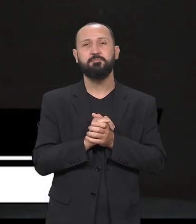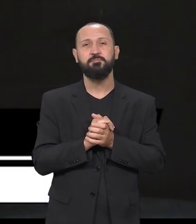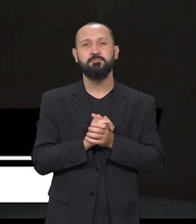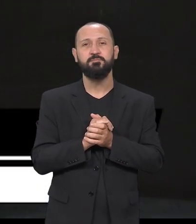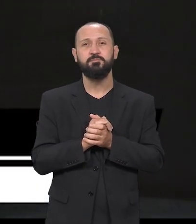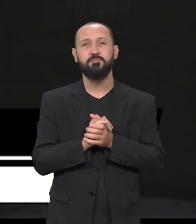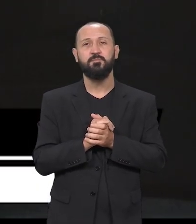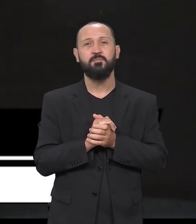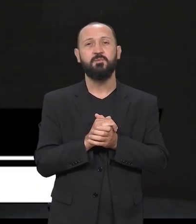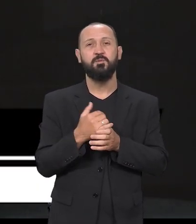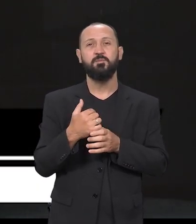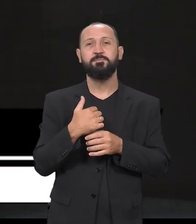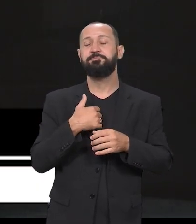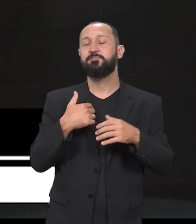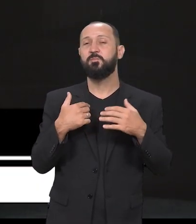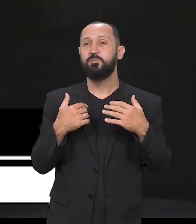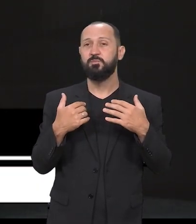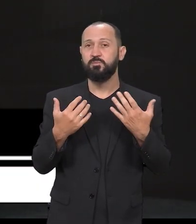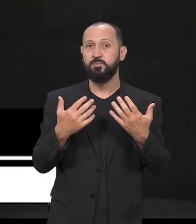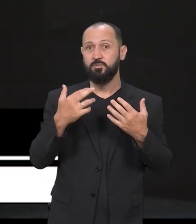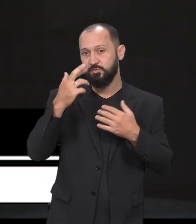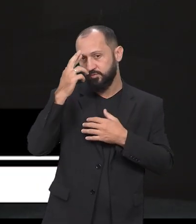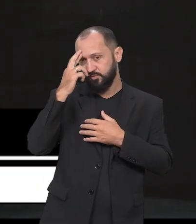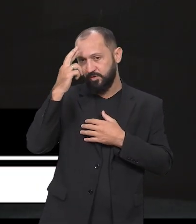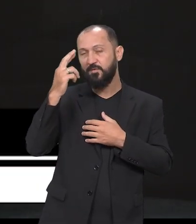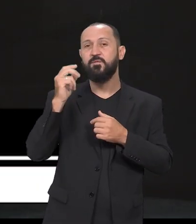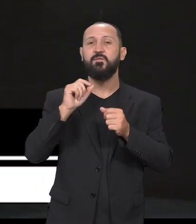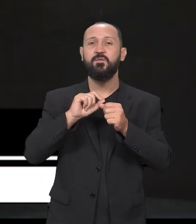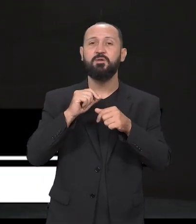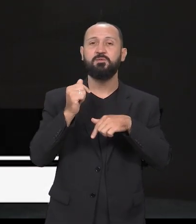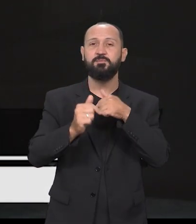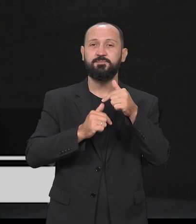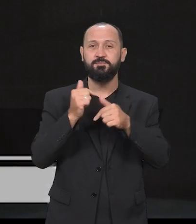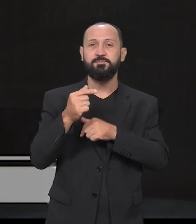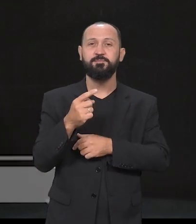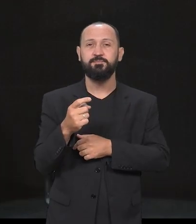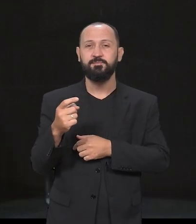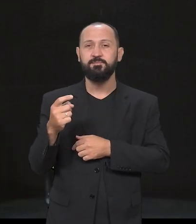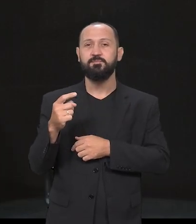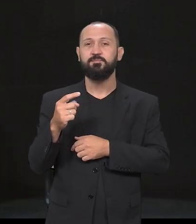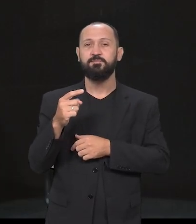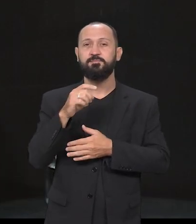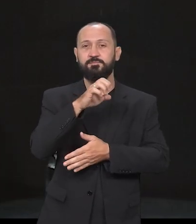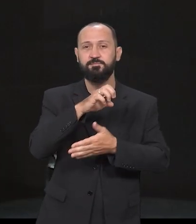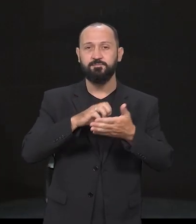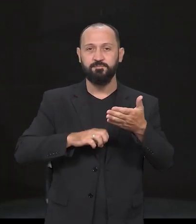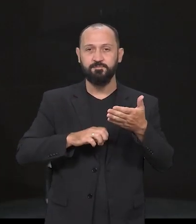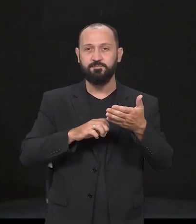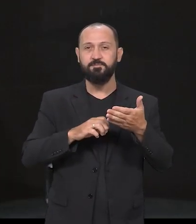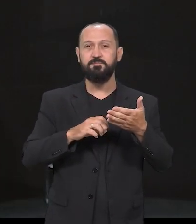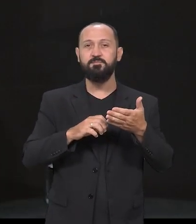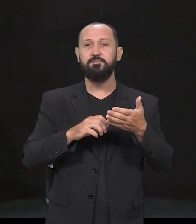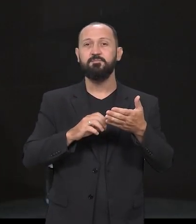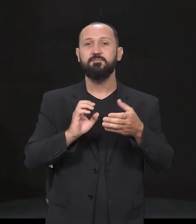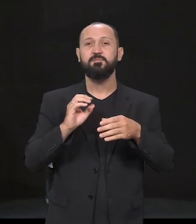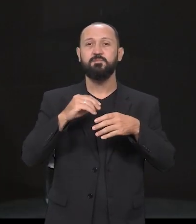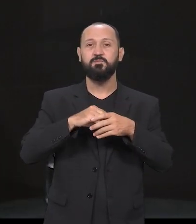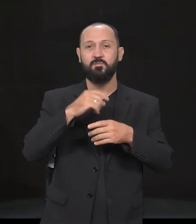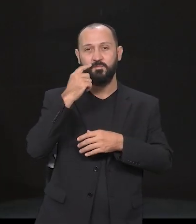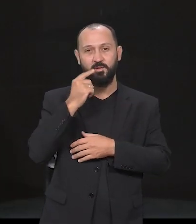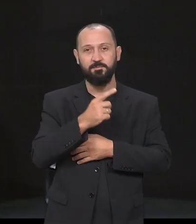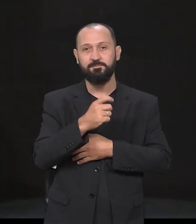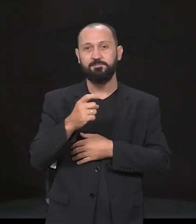como chefe, além de realizar os trabalhos periciais, os exames periciais inerentes